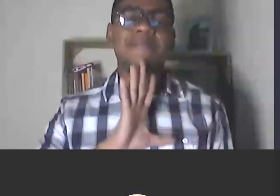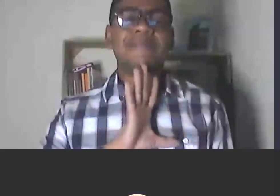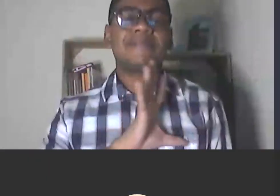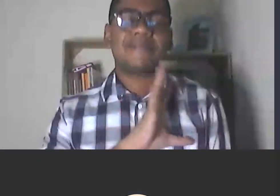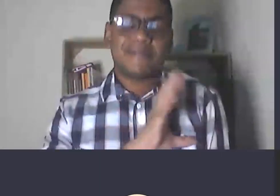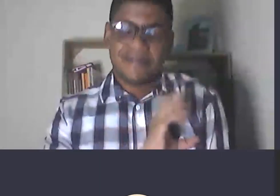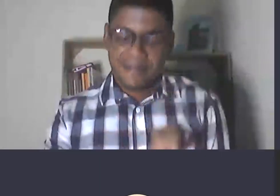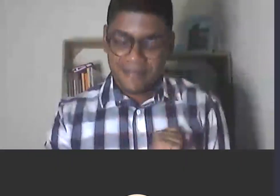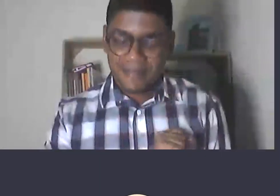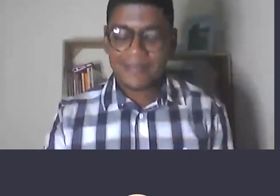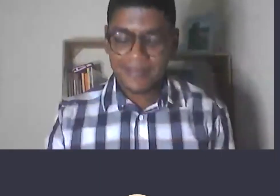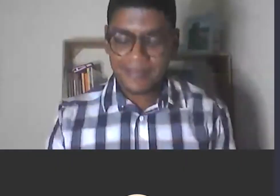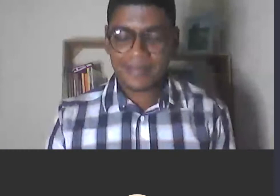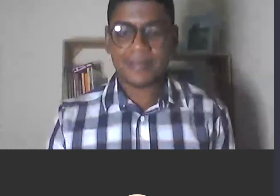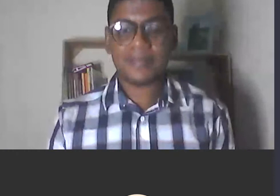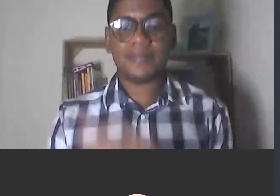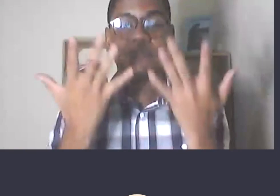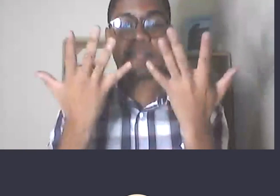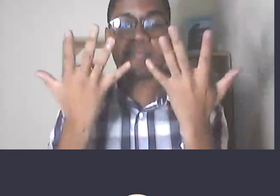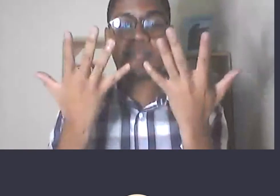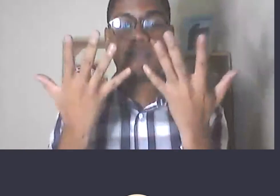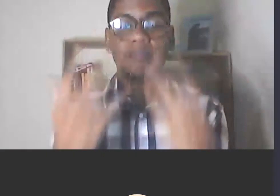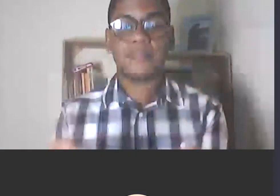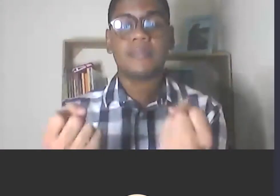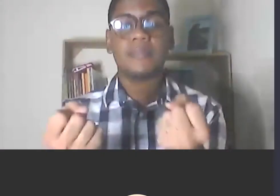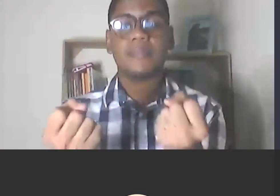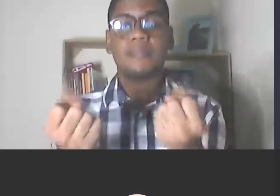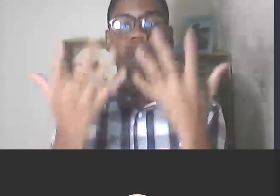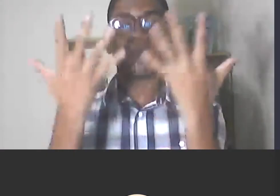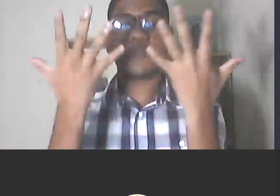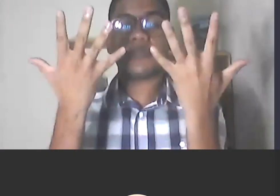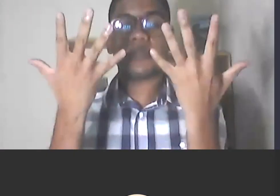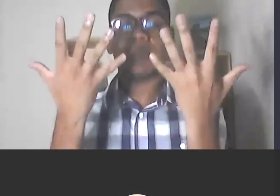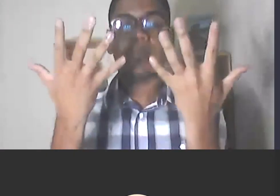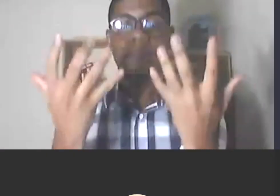Amar. Amar. Amar.